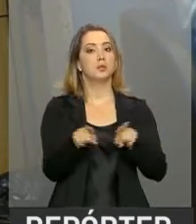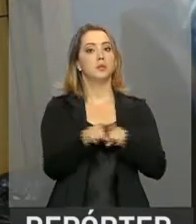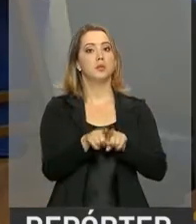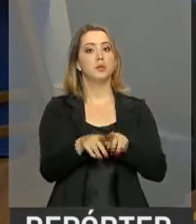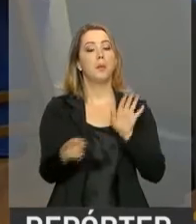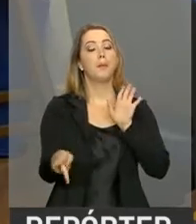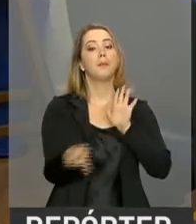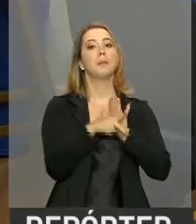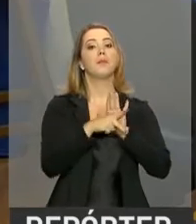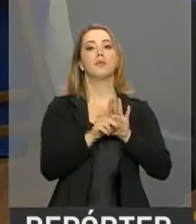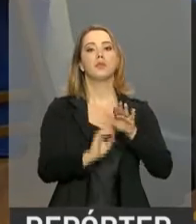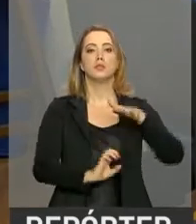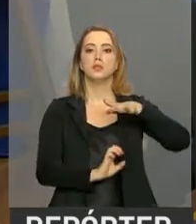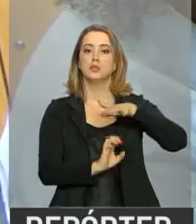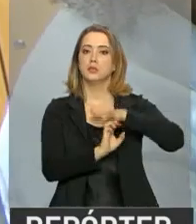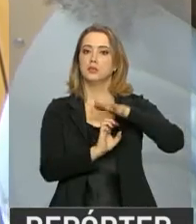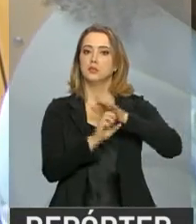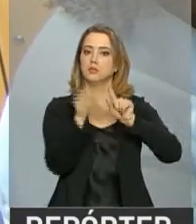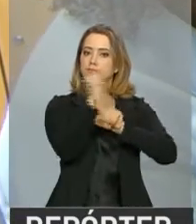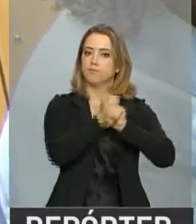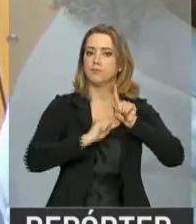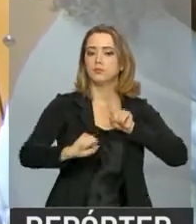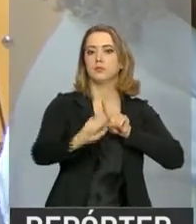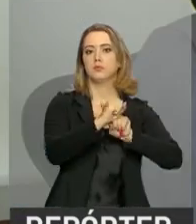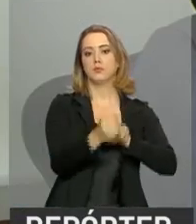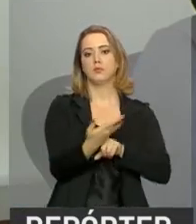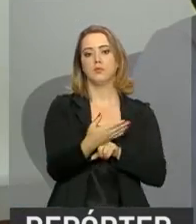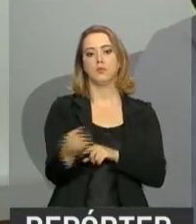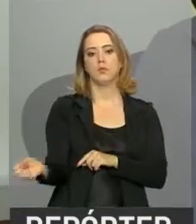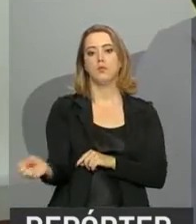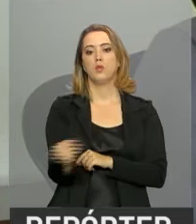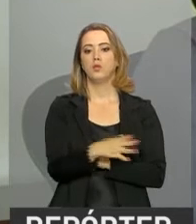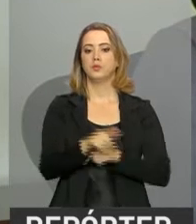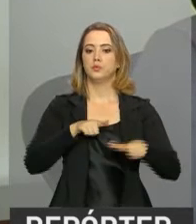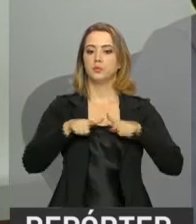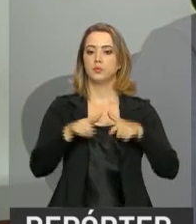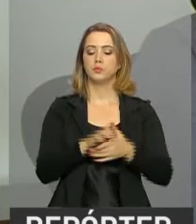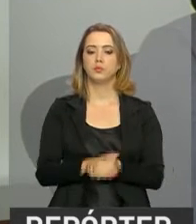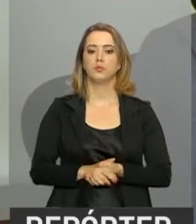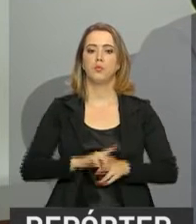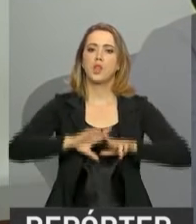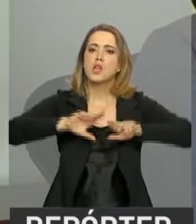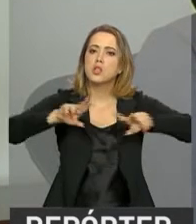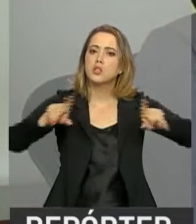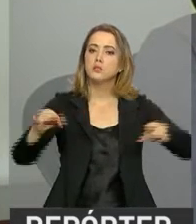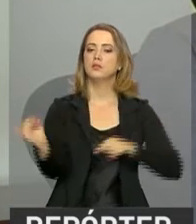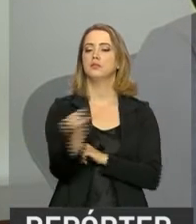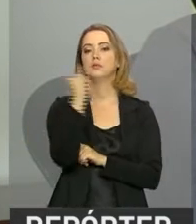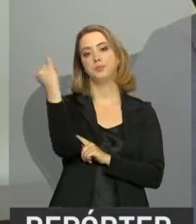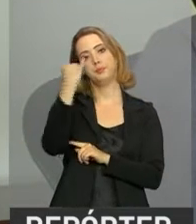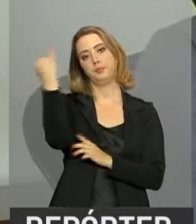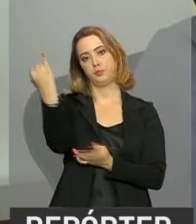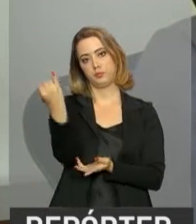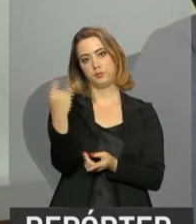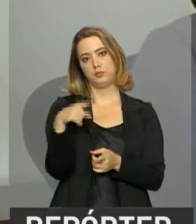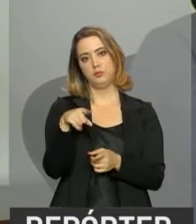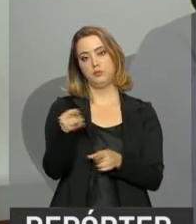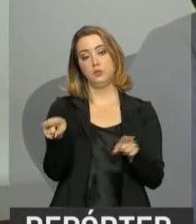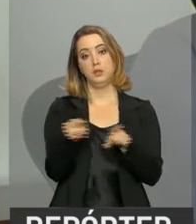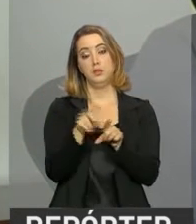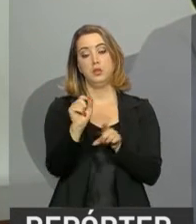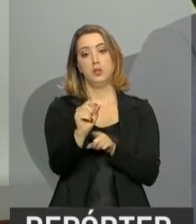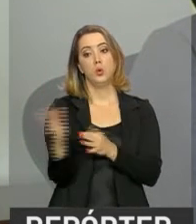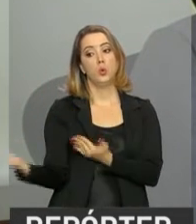que têm muito a ganhar com os novos trabalhadores grega muitos valores jovem no mais das vezes